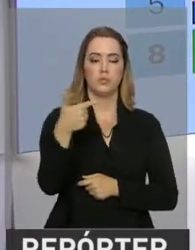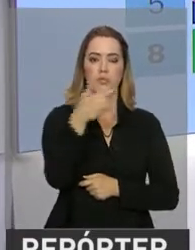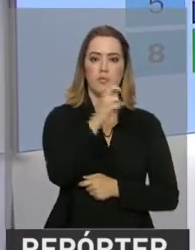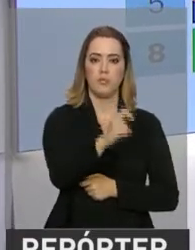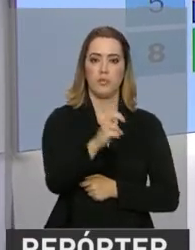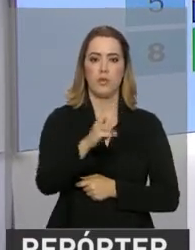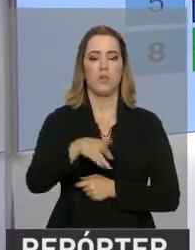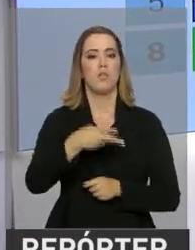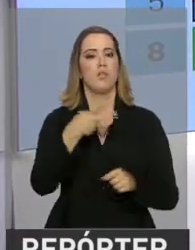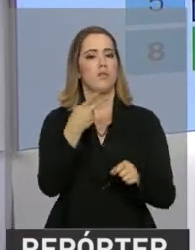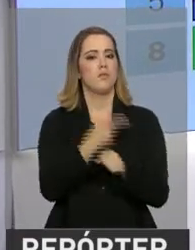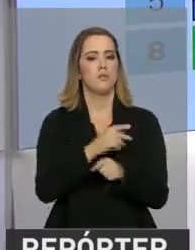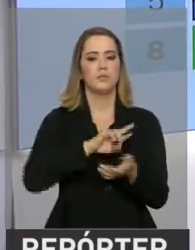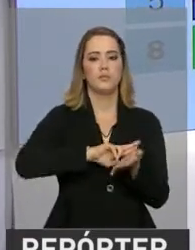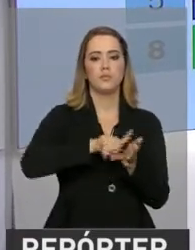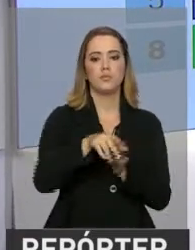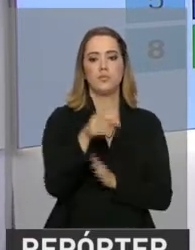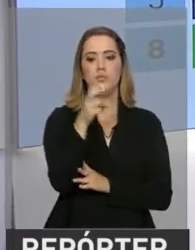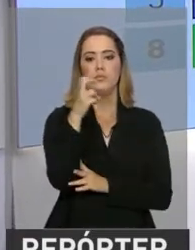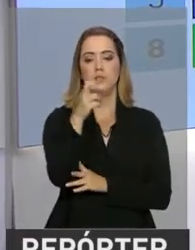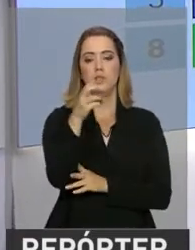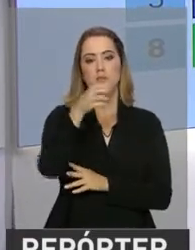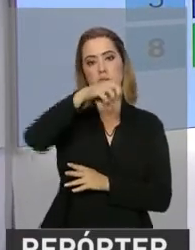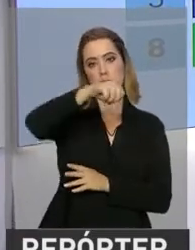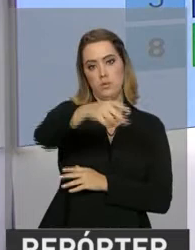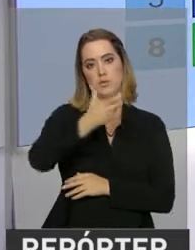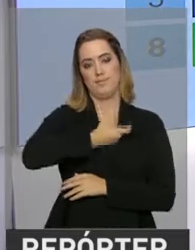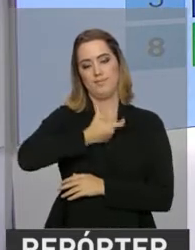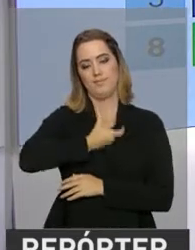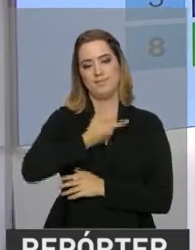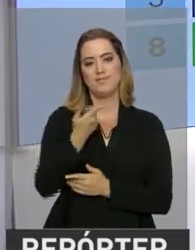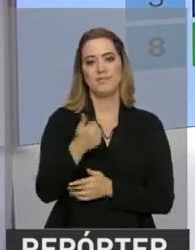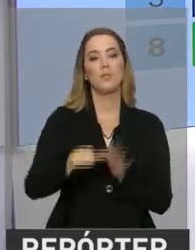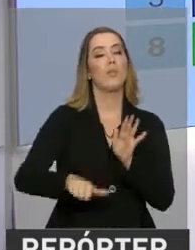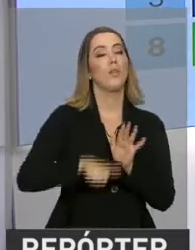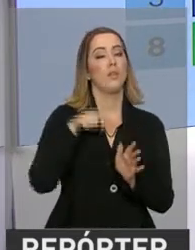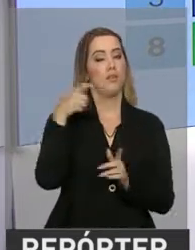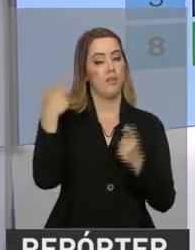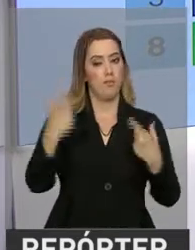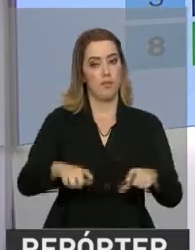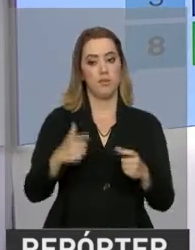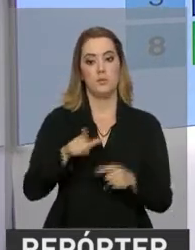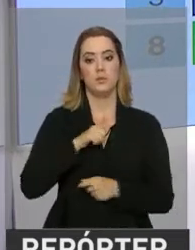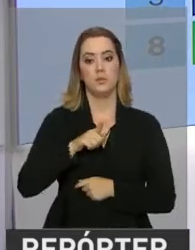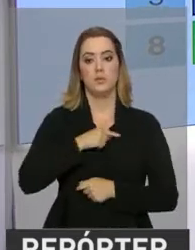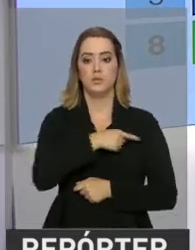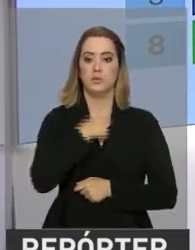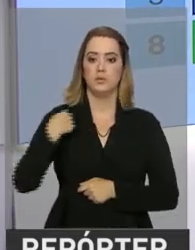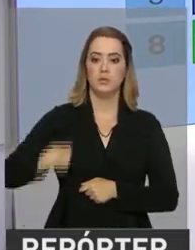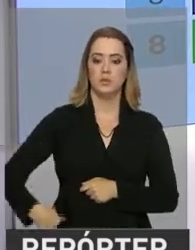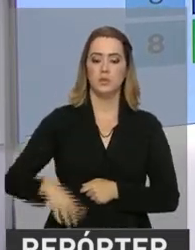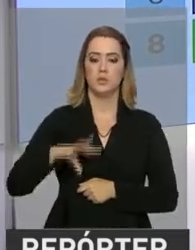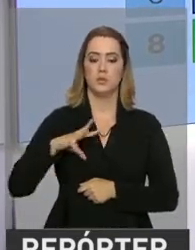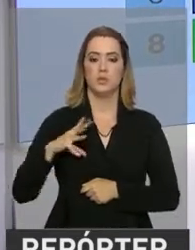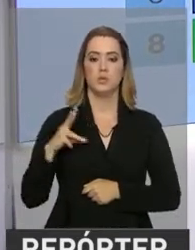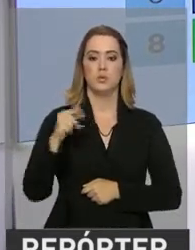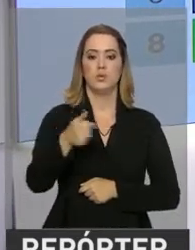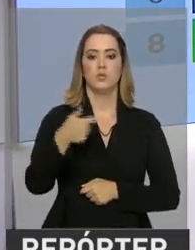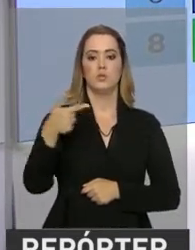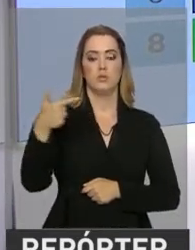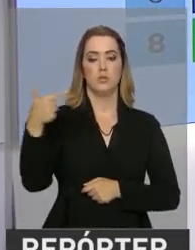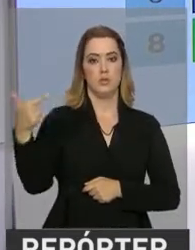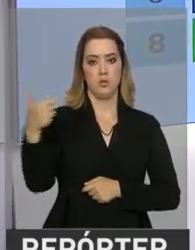23 de bronze total de 59 medalhas em primeiro lugar está a China 80 medalhas de ouro total